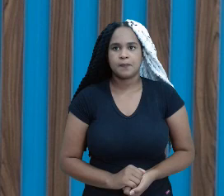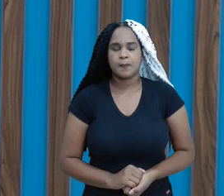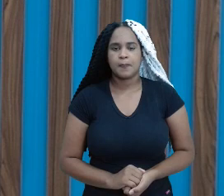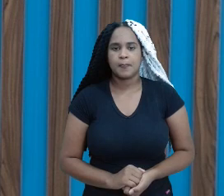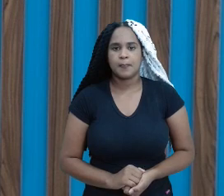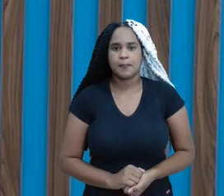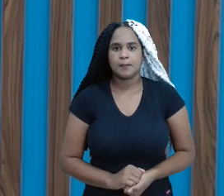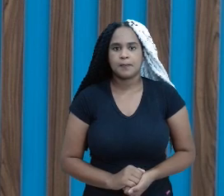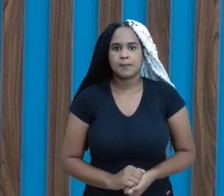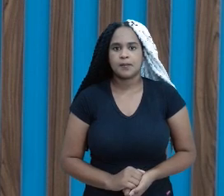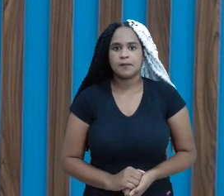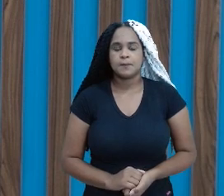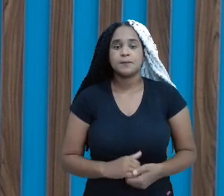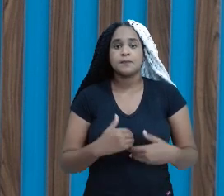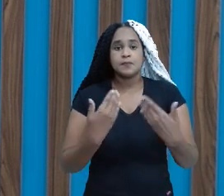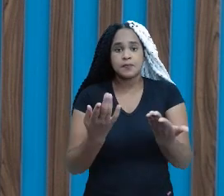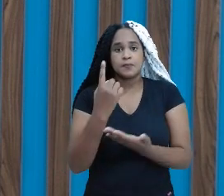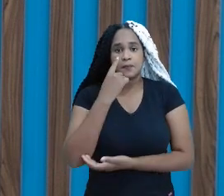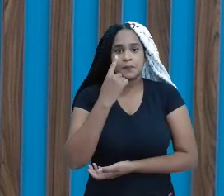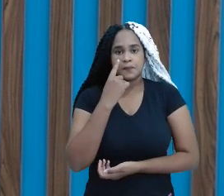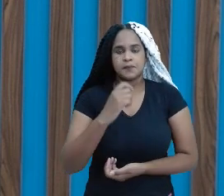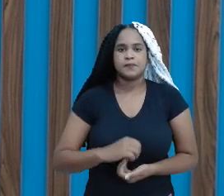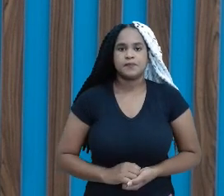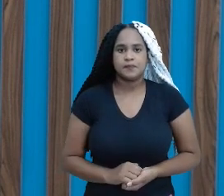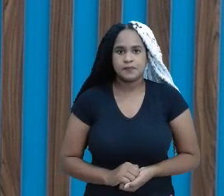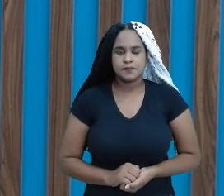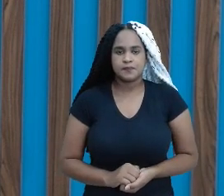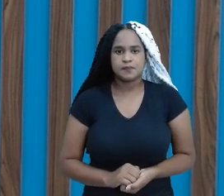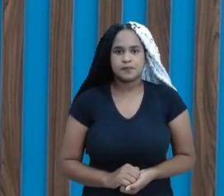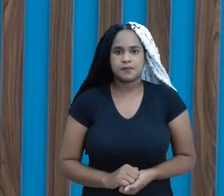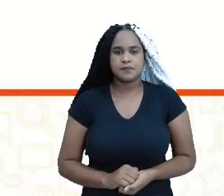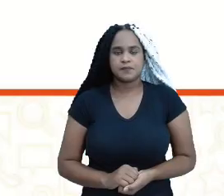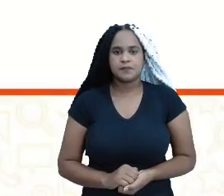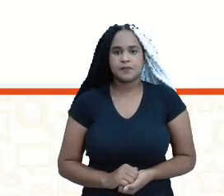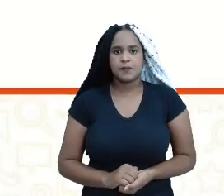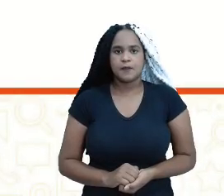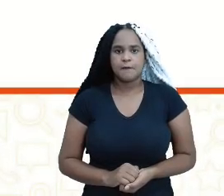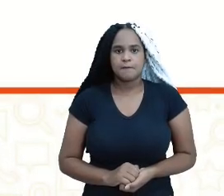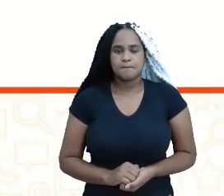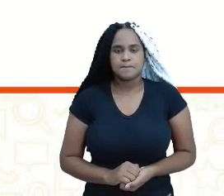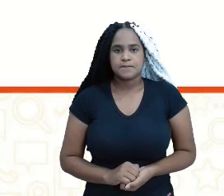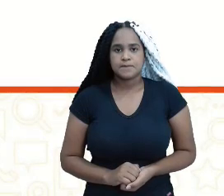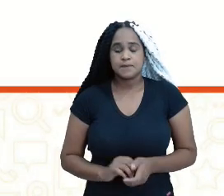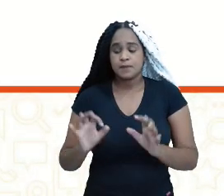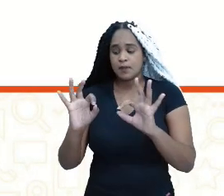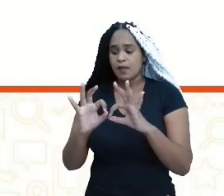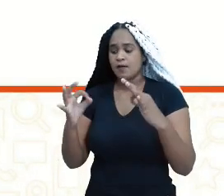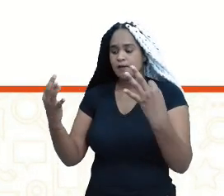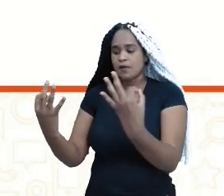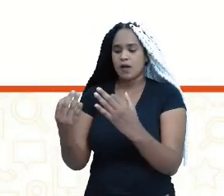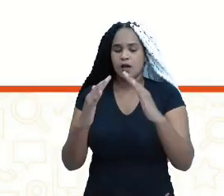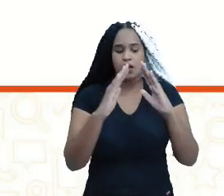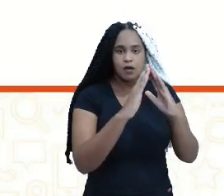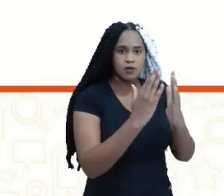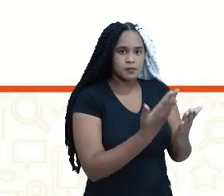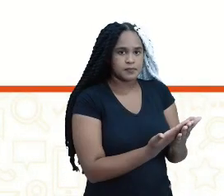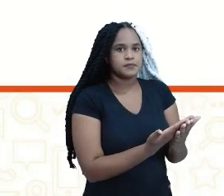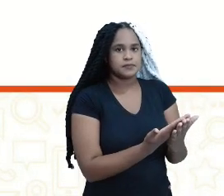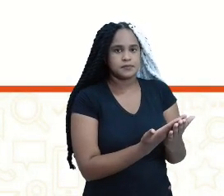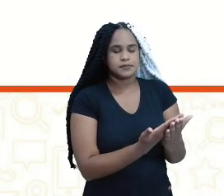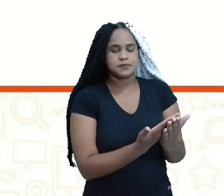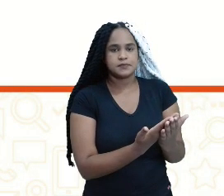Então, o que separa as funções desses dois sistemas, né, a questão familiar e a questão da